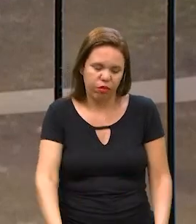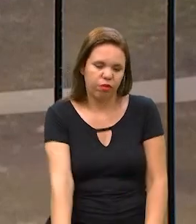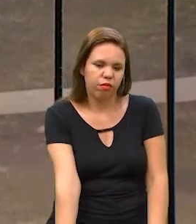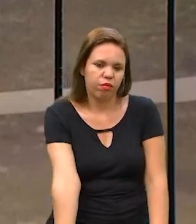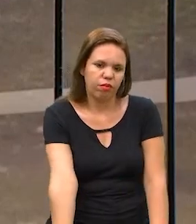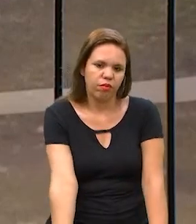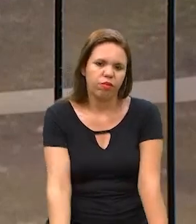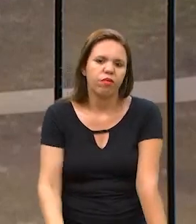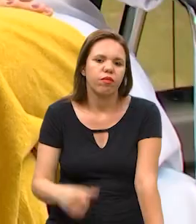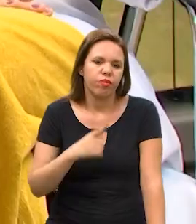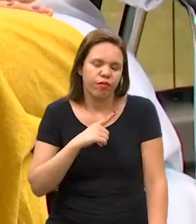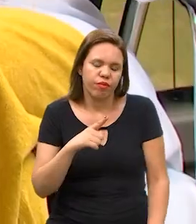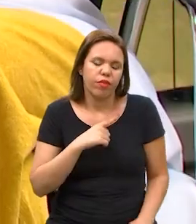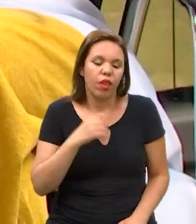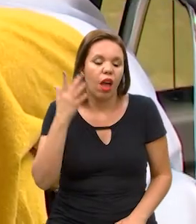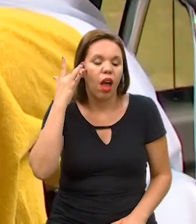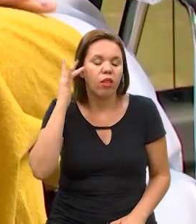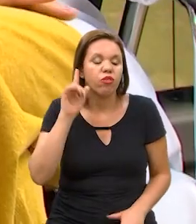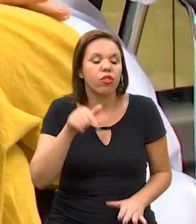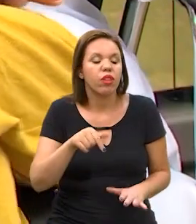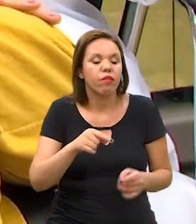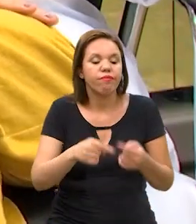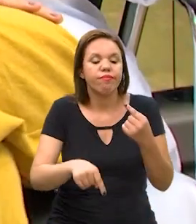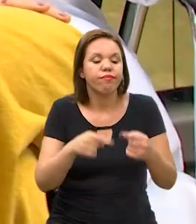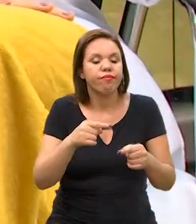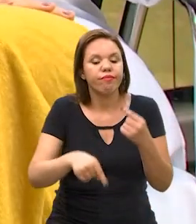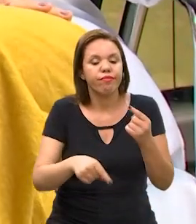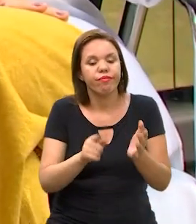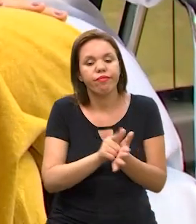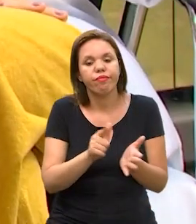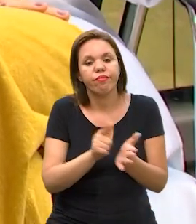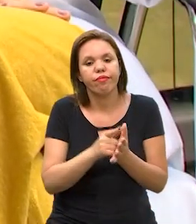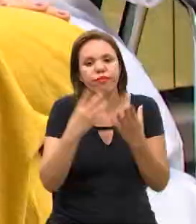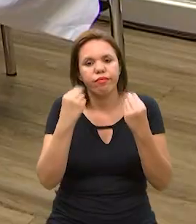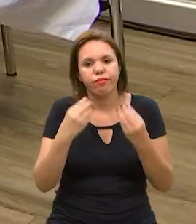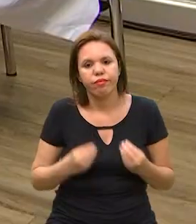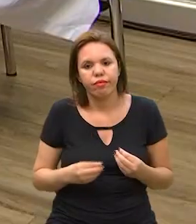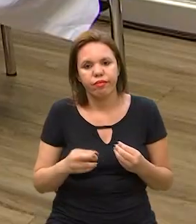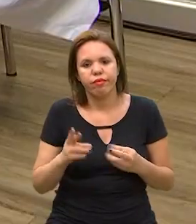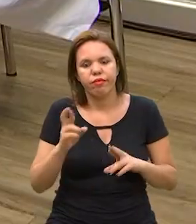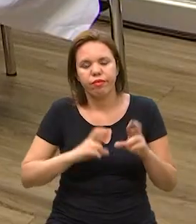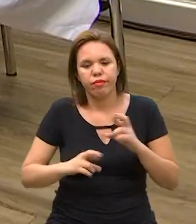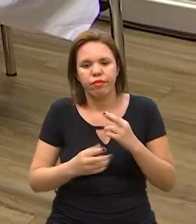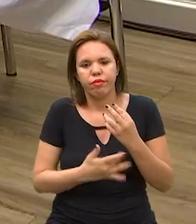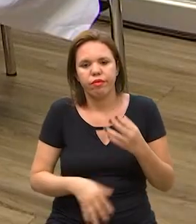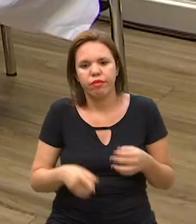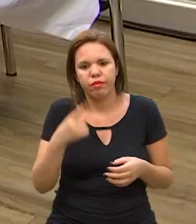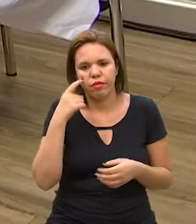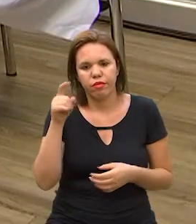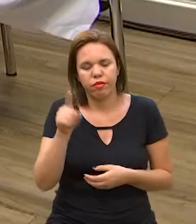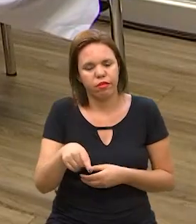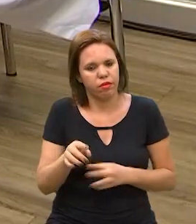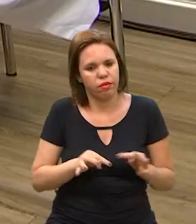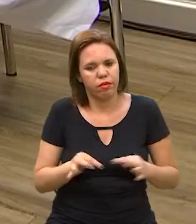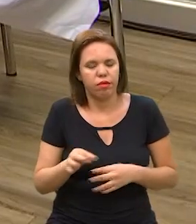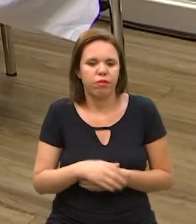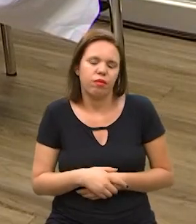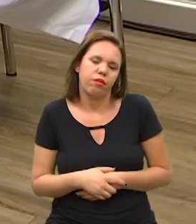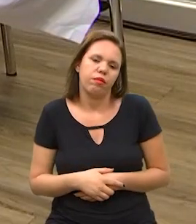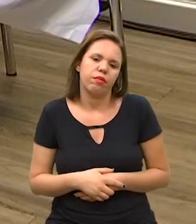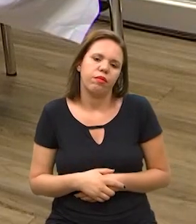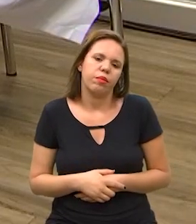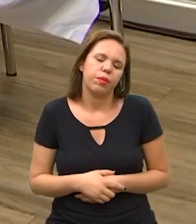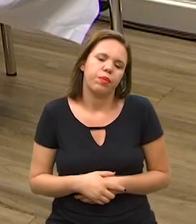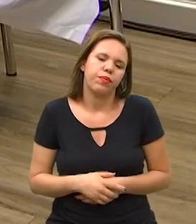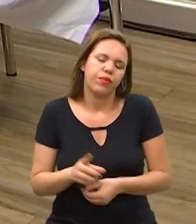próprio. Ilude a si próprio. E aí né? a gente tem uma interpretação inadequada do exame, né? E aí às vezes É- até é trata, já tem interessante- colegas que já trataram.